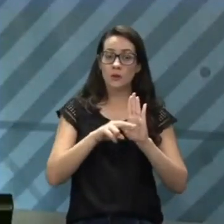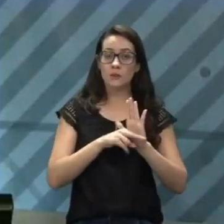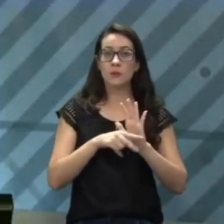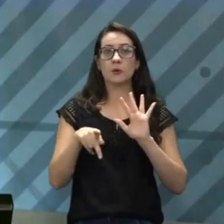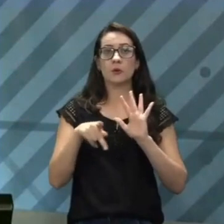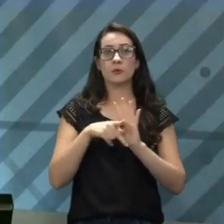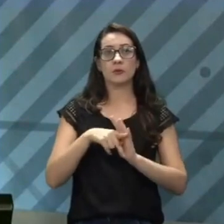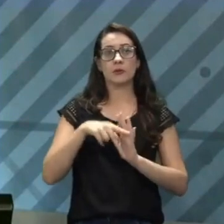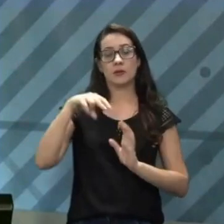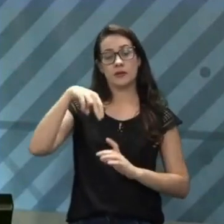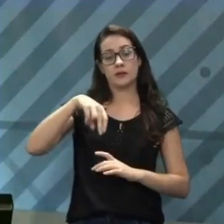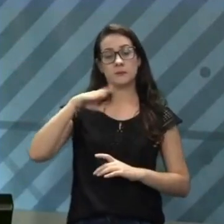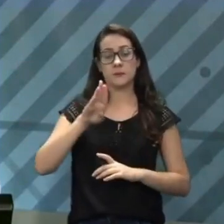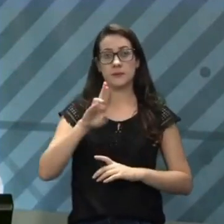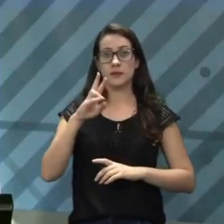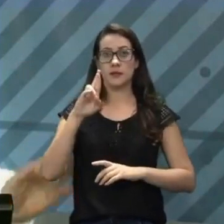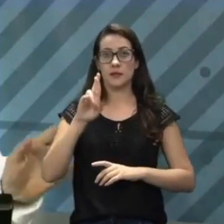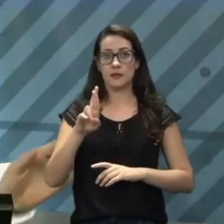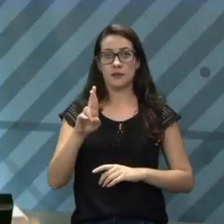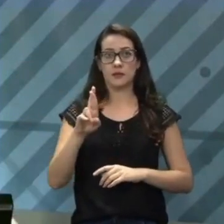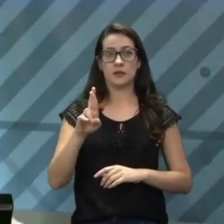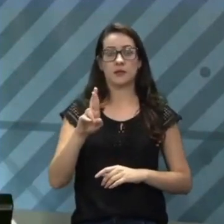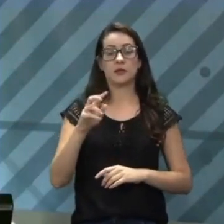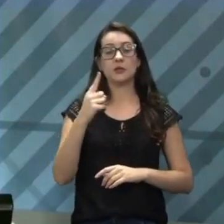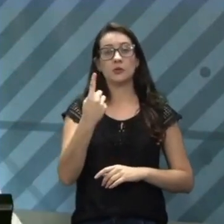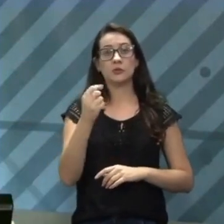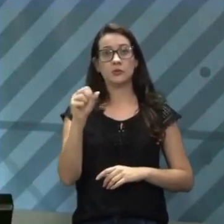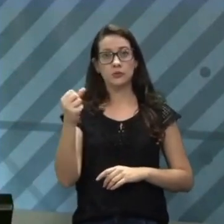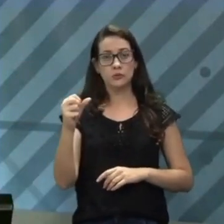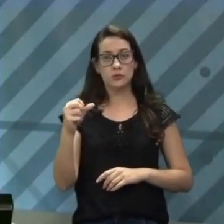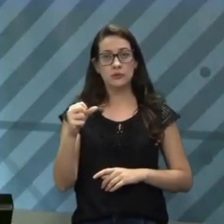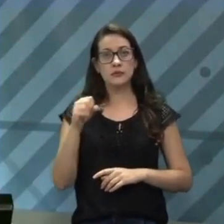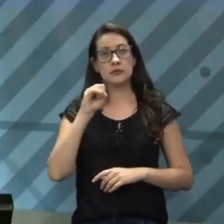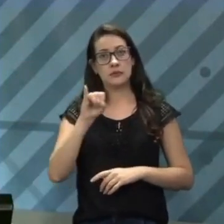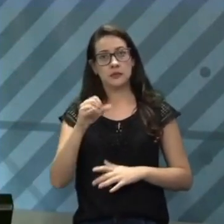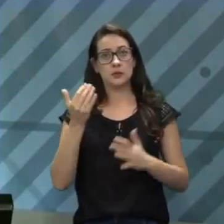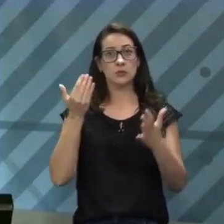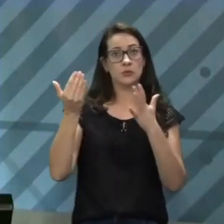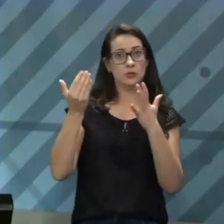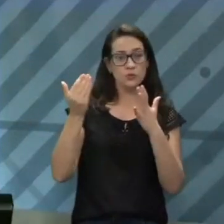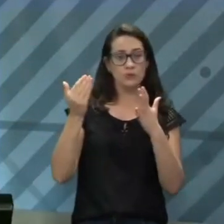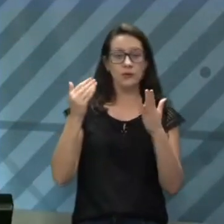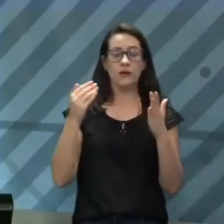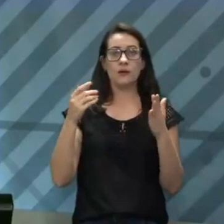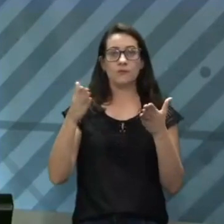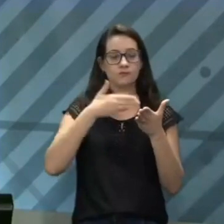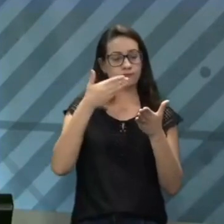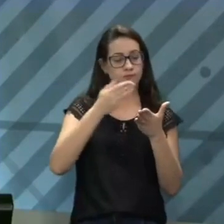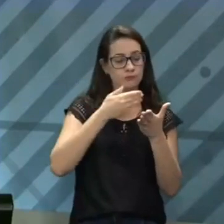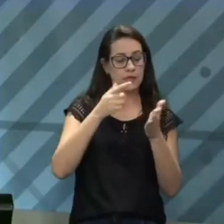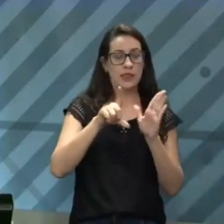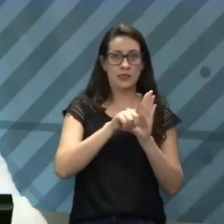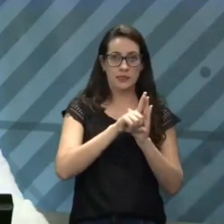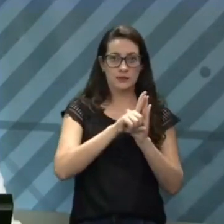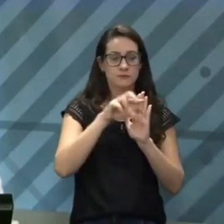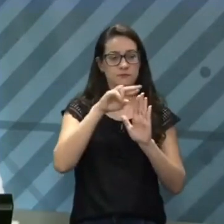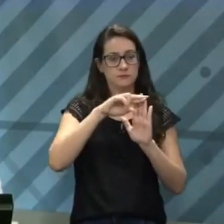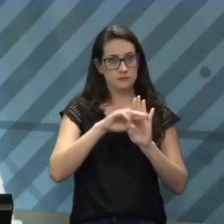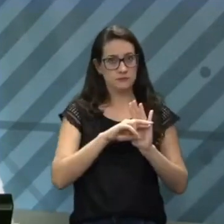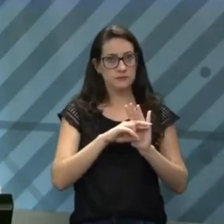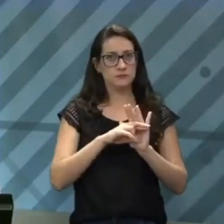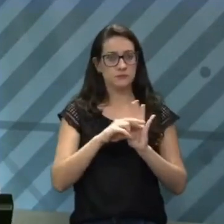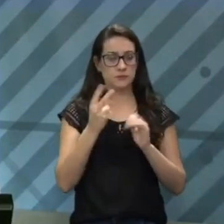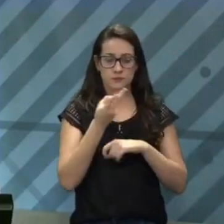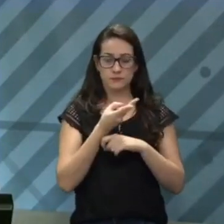NBR 6118. Todas as dúvidas a gente tem que recorrer sempre à norma técnica. Outra coisa que a